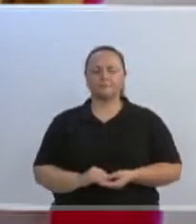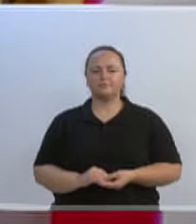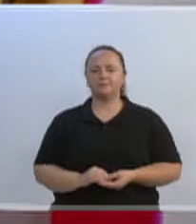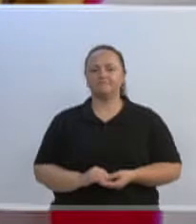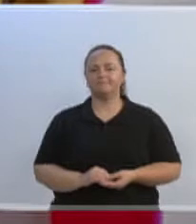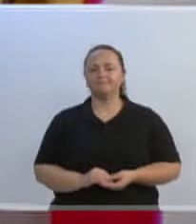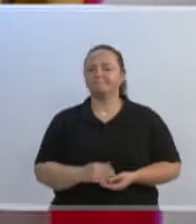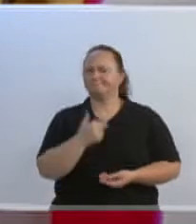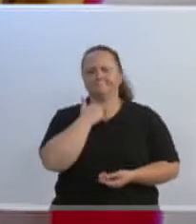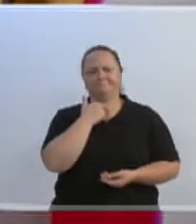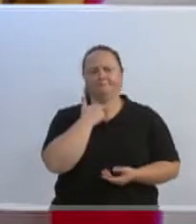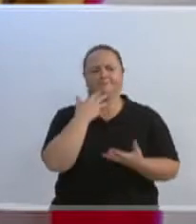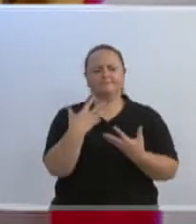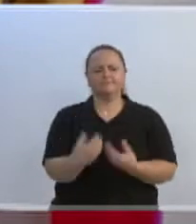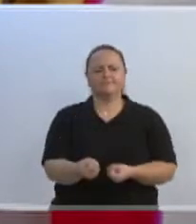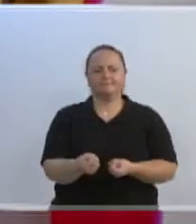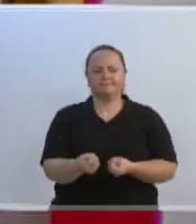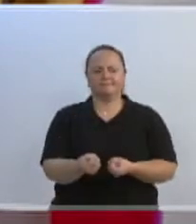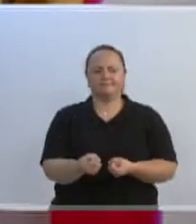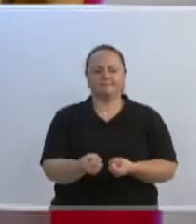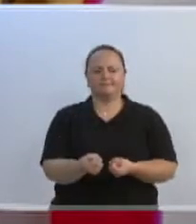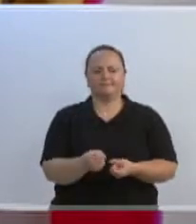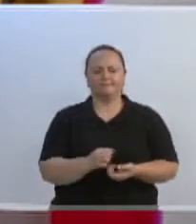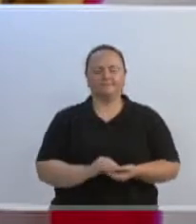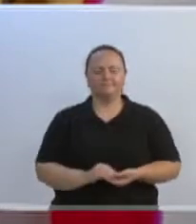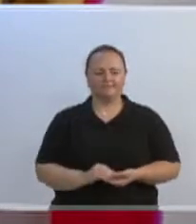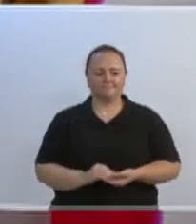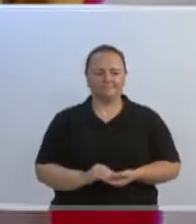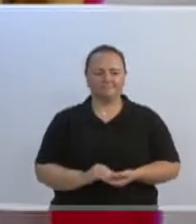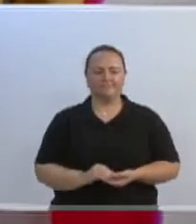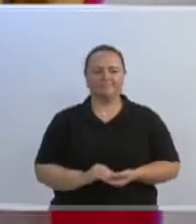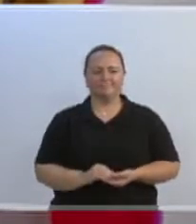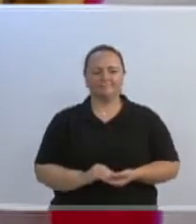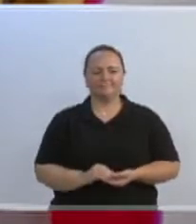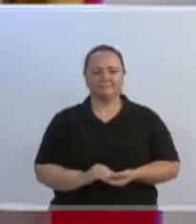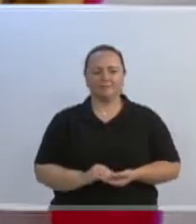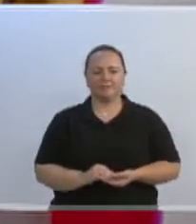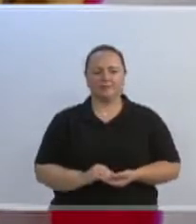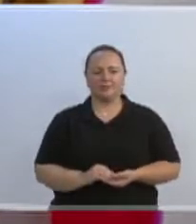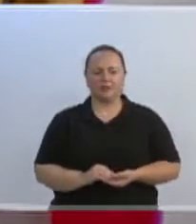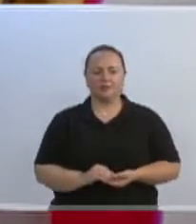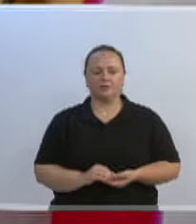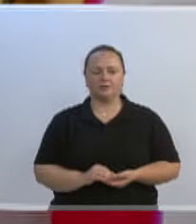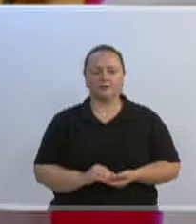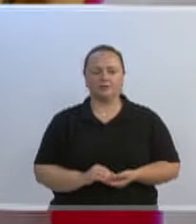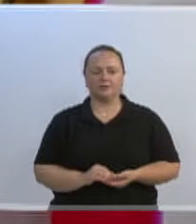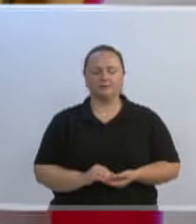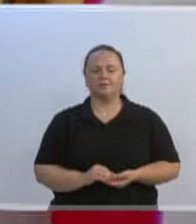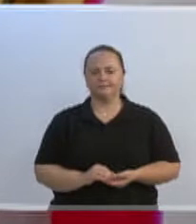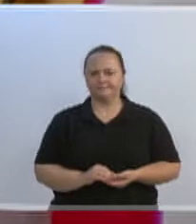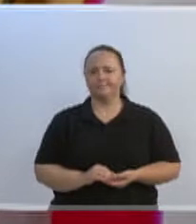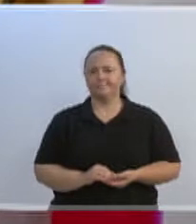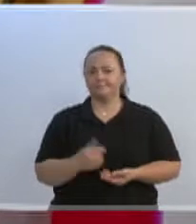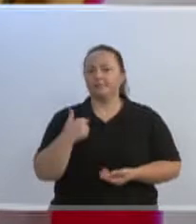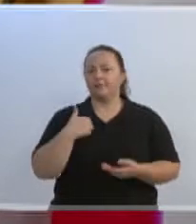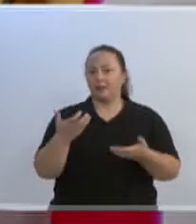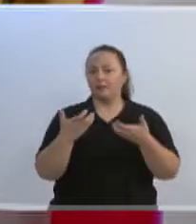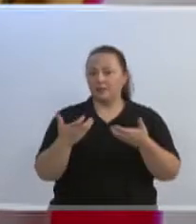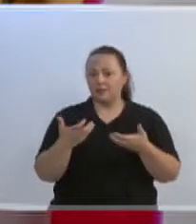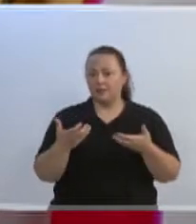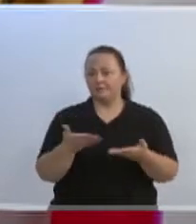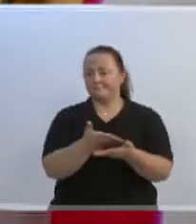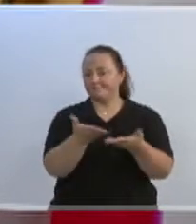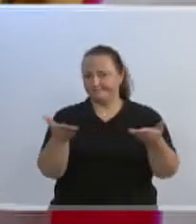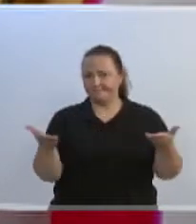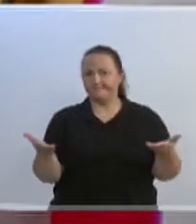Não podemos. Excelência quer aparecer? Use os vossos projetos, não os meus. Certo? Eu gostaria que Vossa Excelência